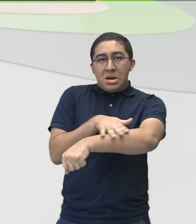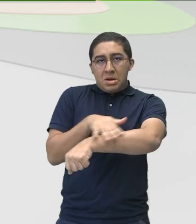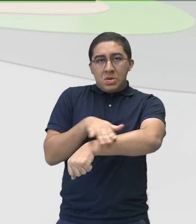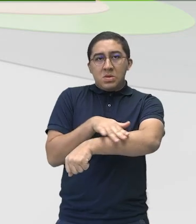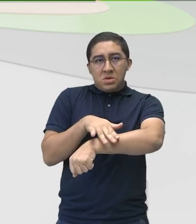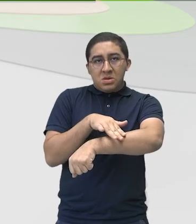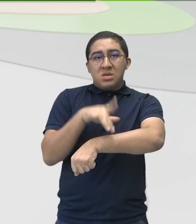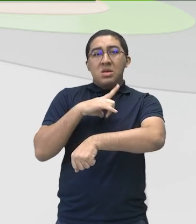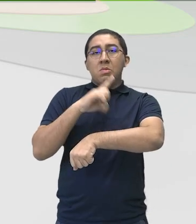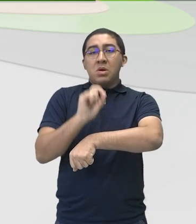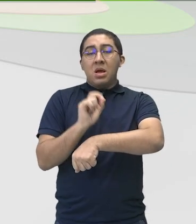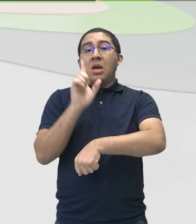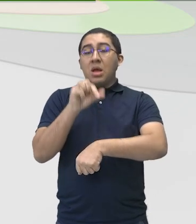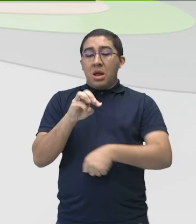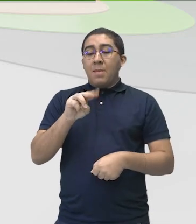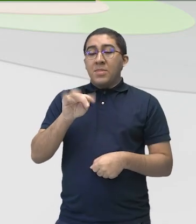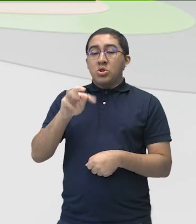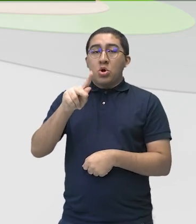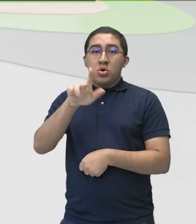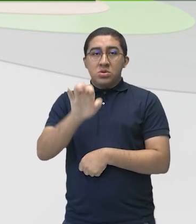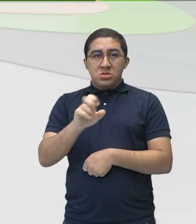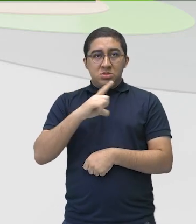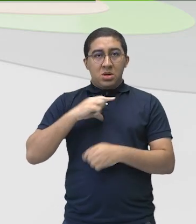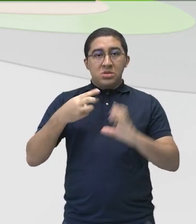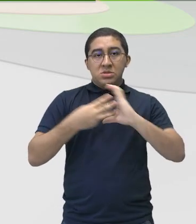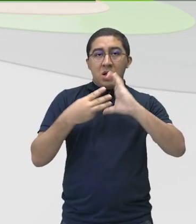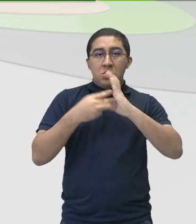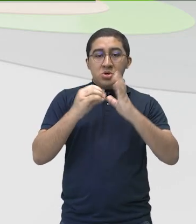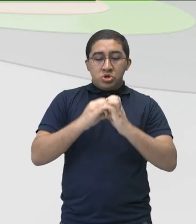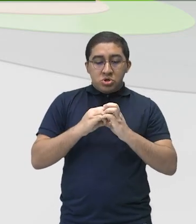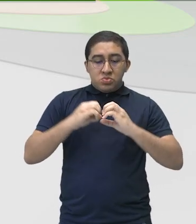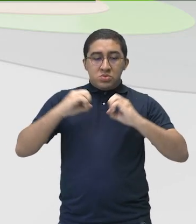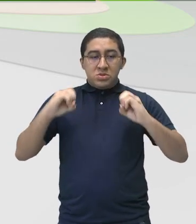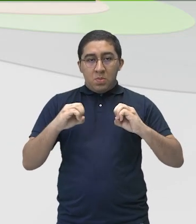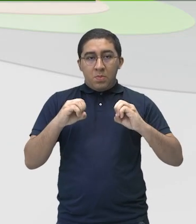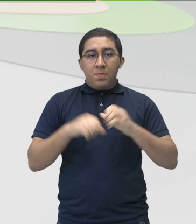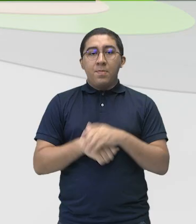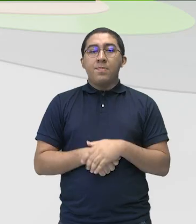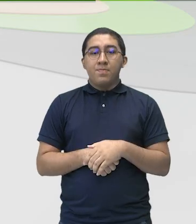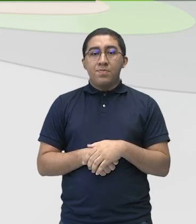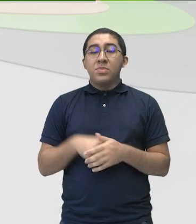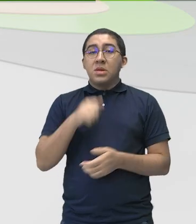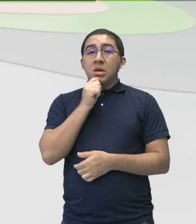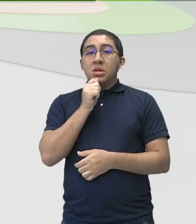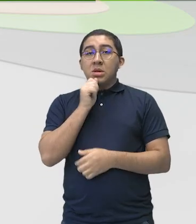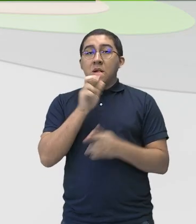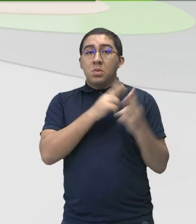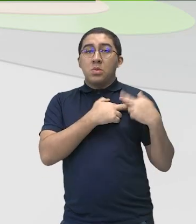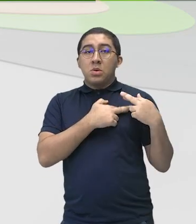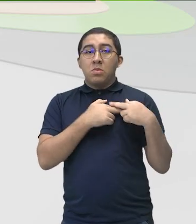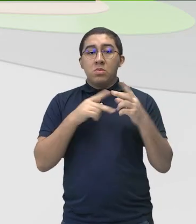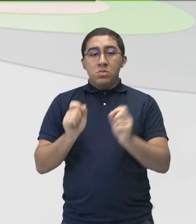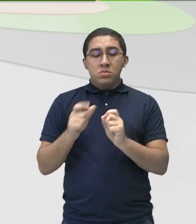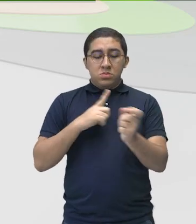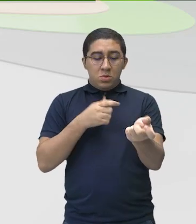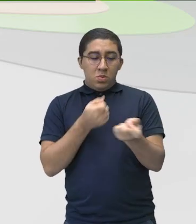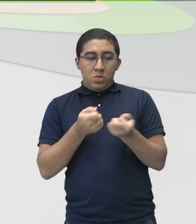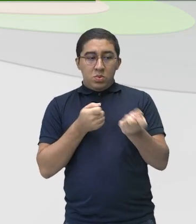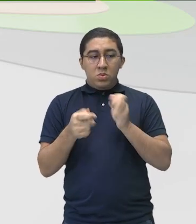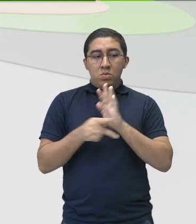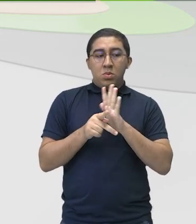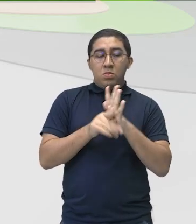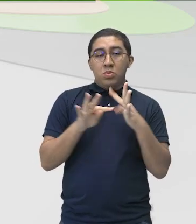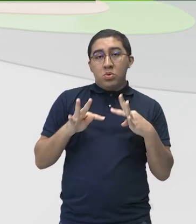lesionado é a mitose, essa divisão celular, bem como ela também é responsável pela manutenção dos